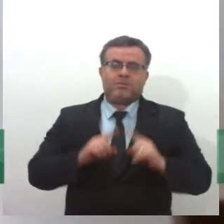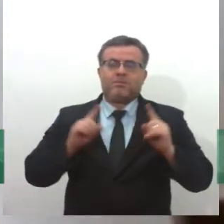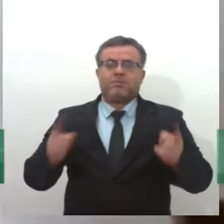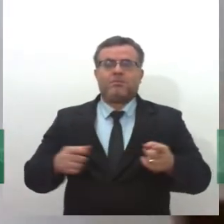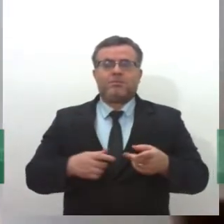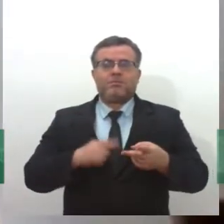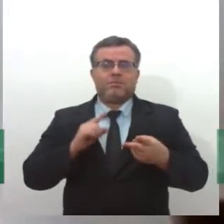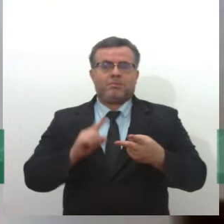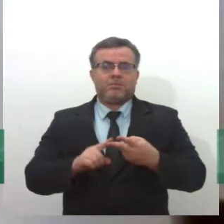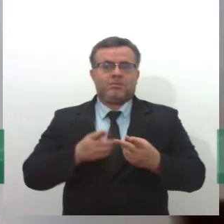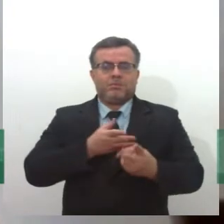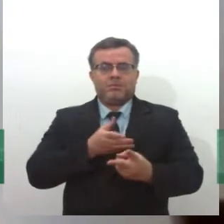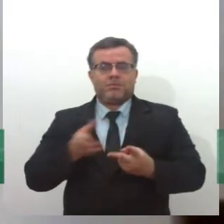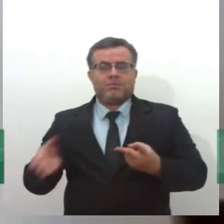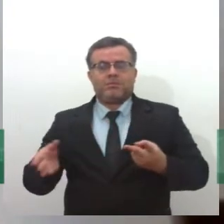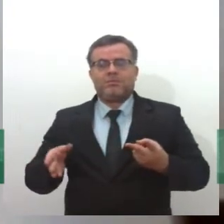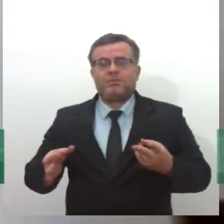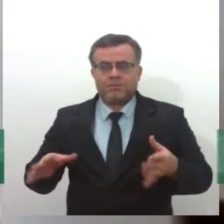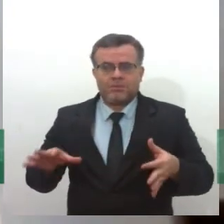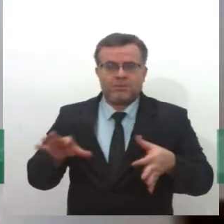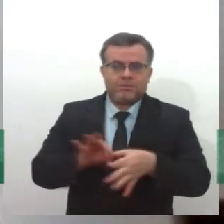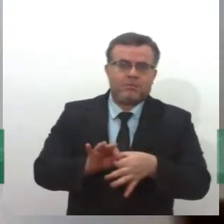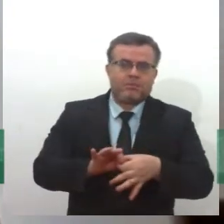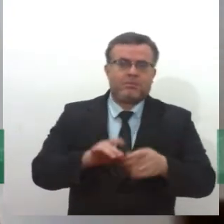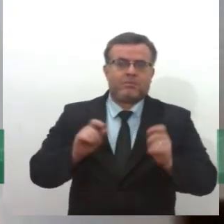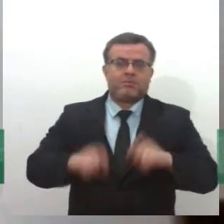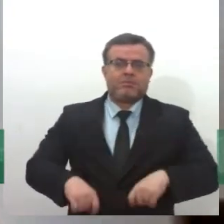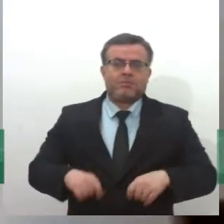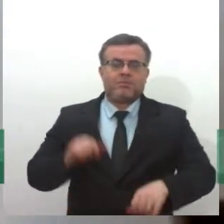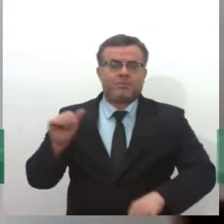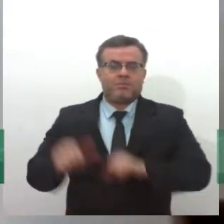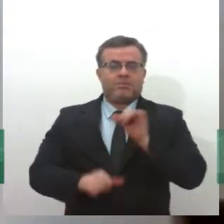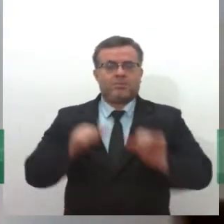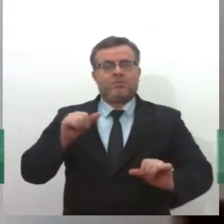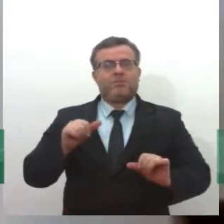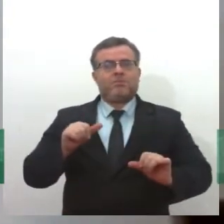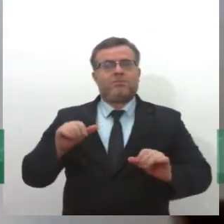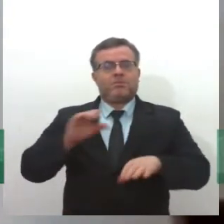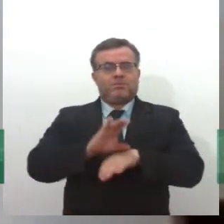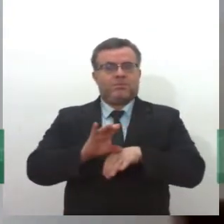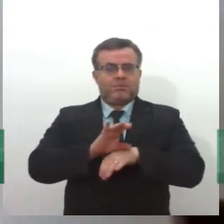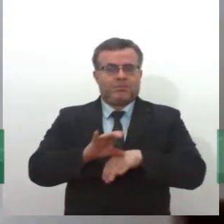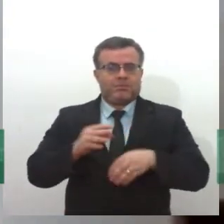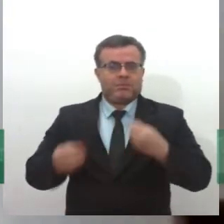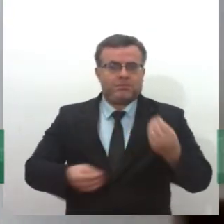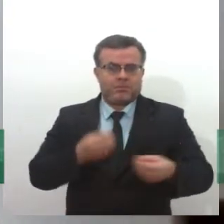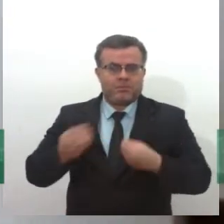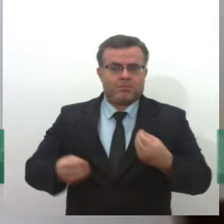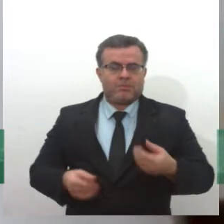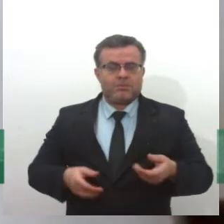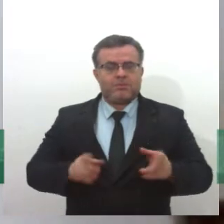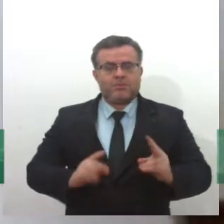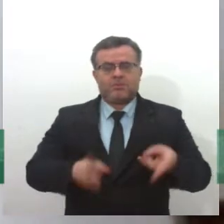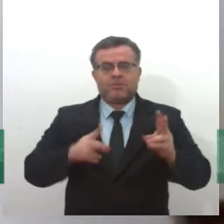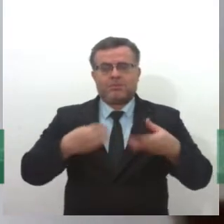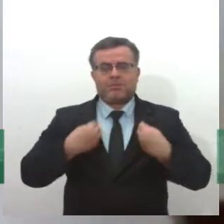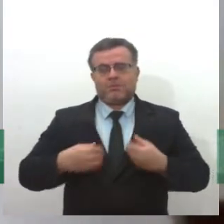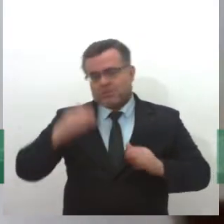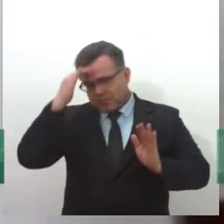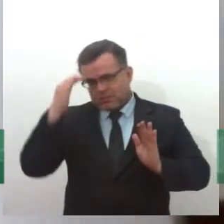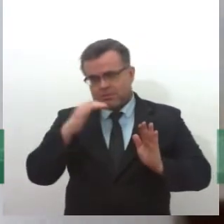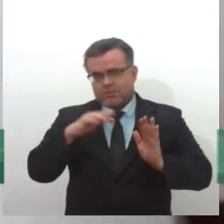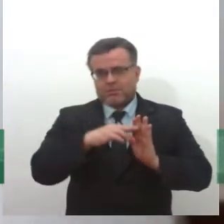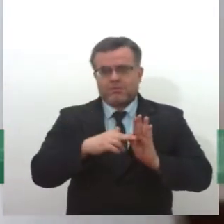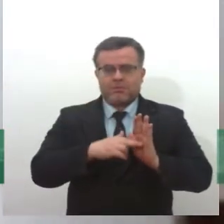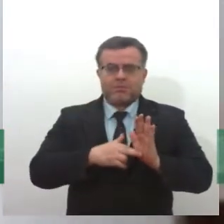esse viés do engessamento, né? Uma vez que... Como é que se muda a Constituição? Uma vez que isso vire a norma, isso vire a regra,